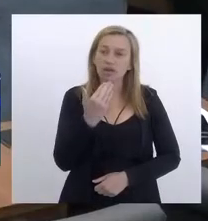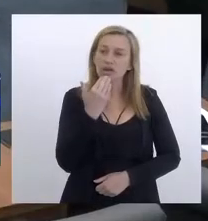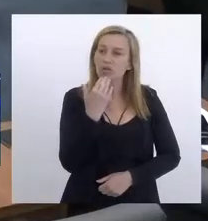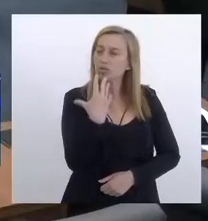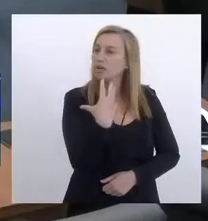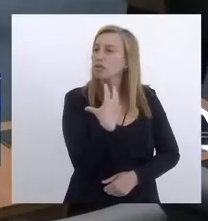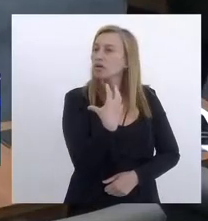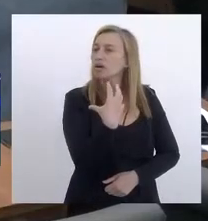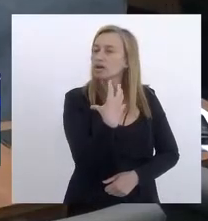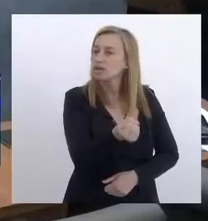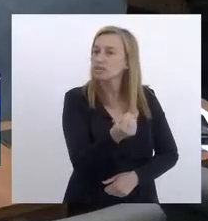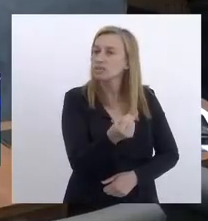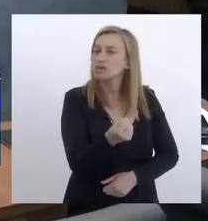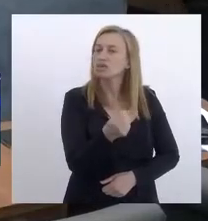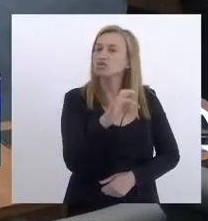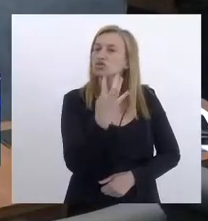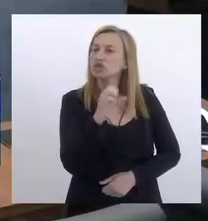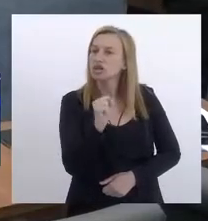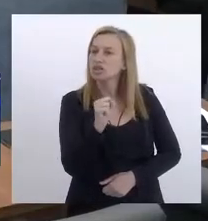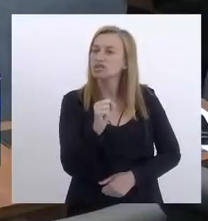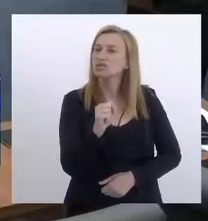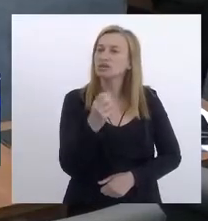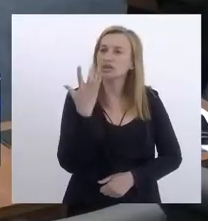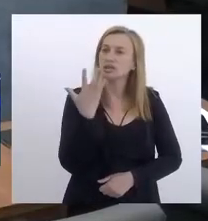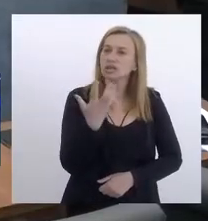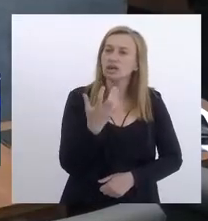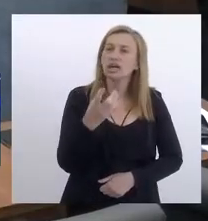deputado Charles Batista.